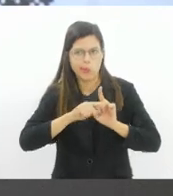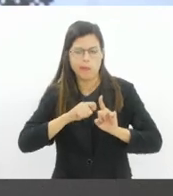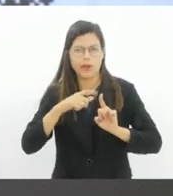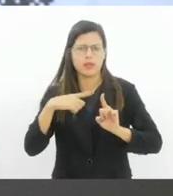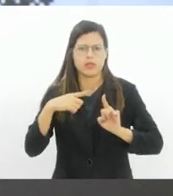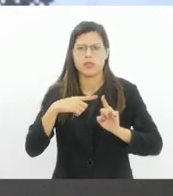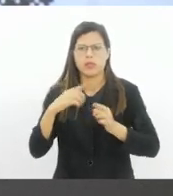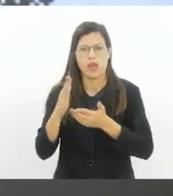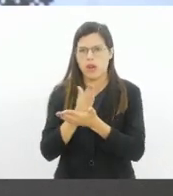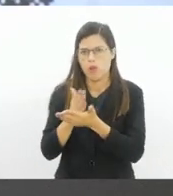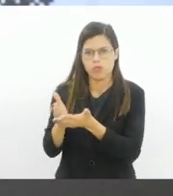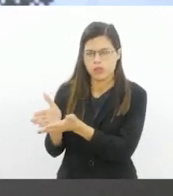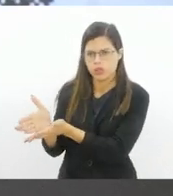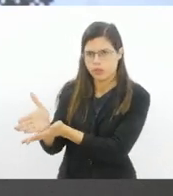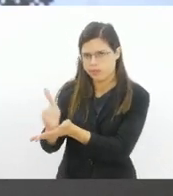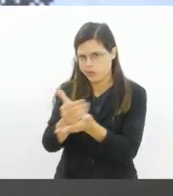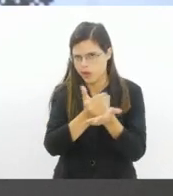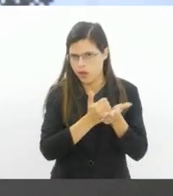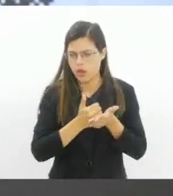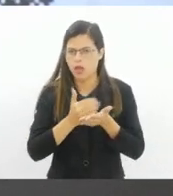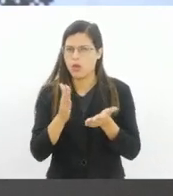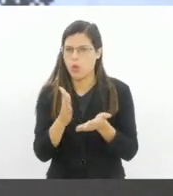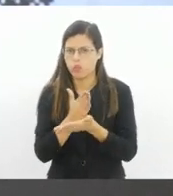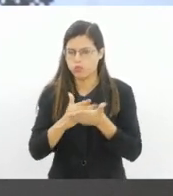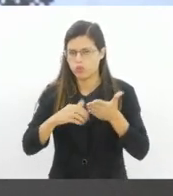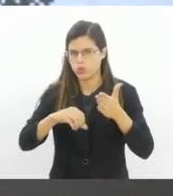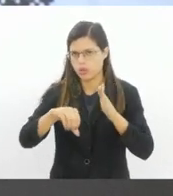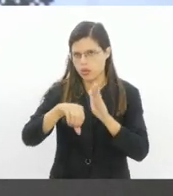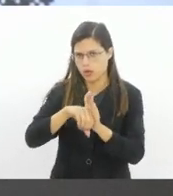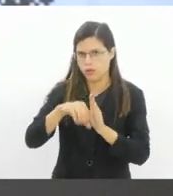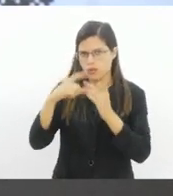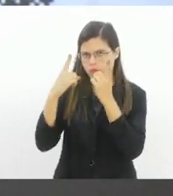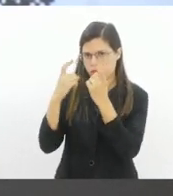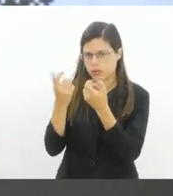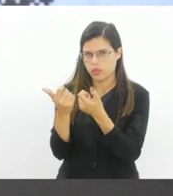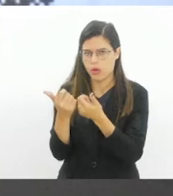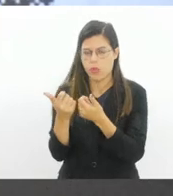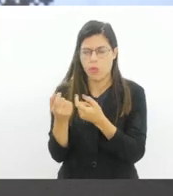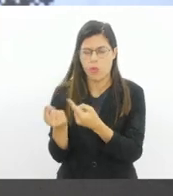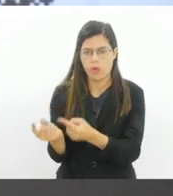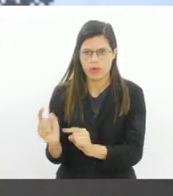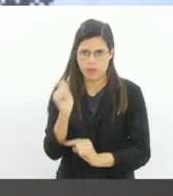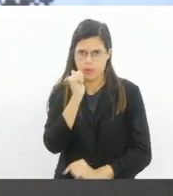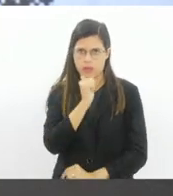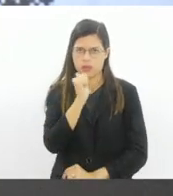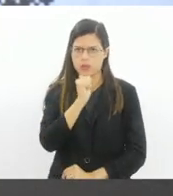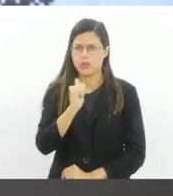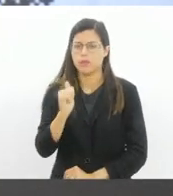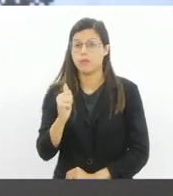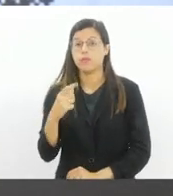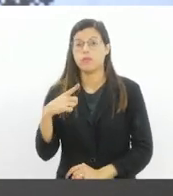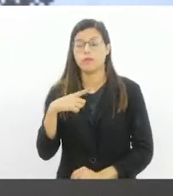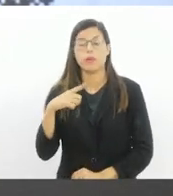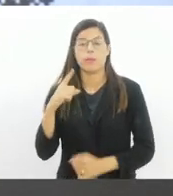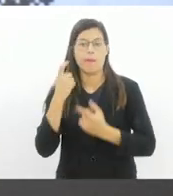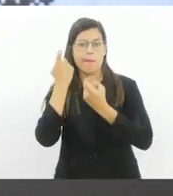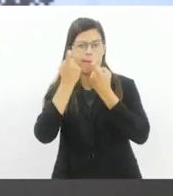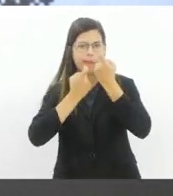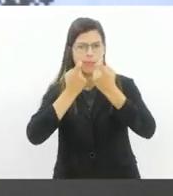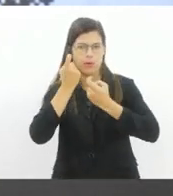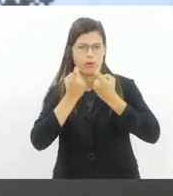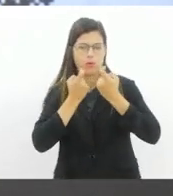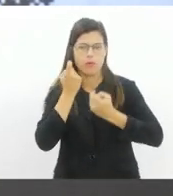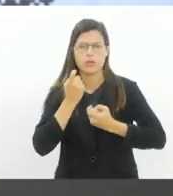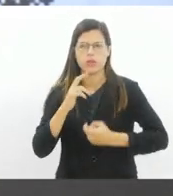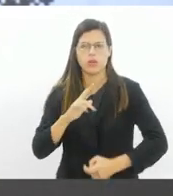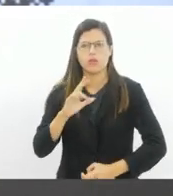alguns dados, né, de alguns crimes sobre a violência contra a mulher. Então, nós temos essa preocupação não só